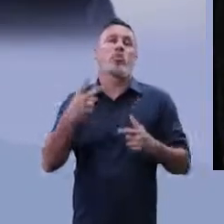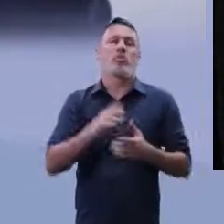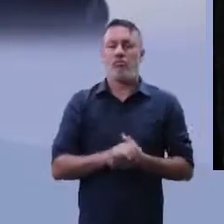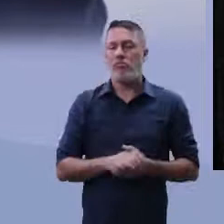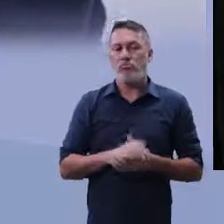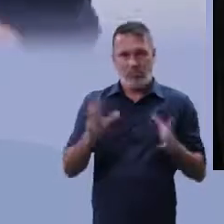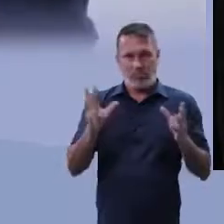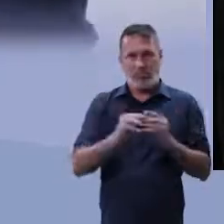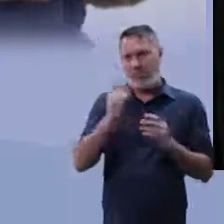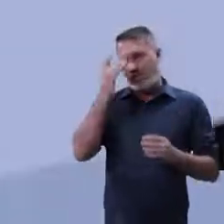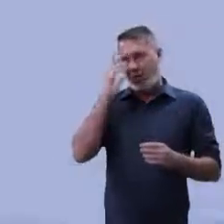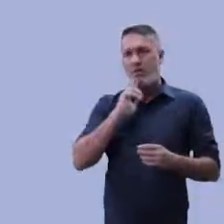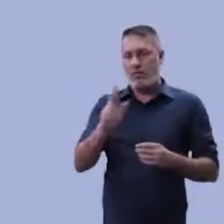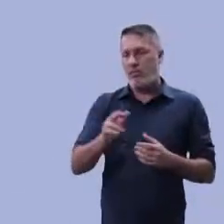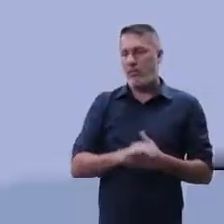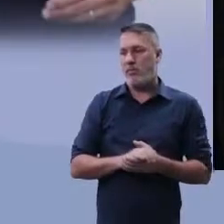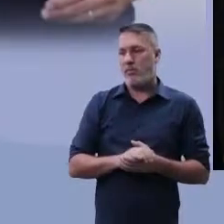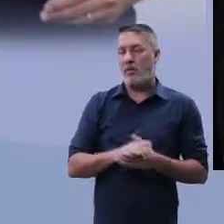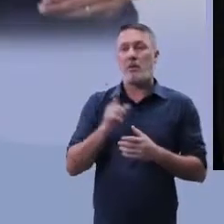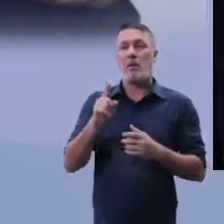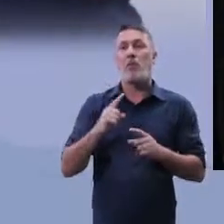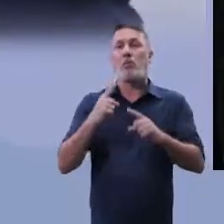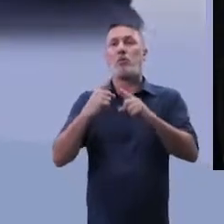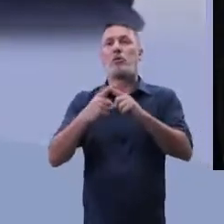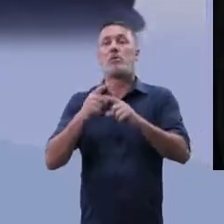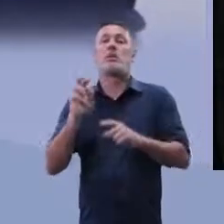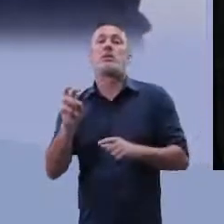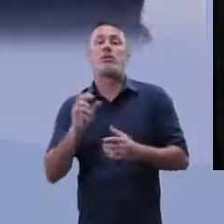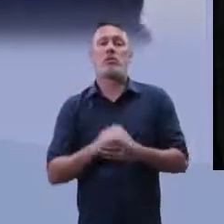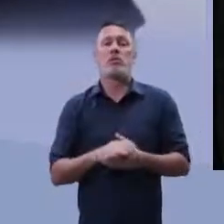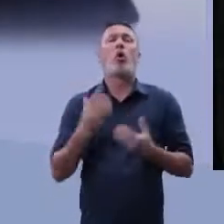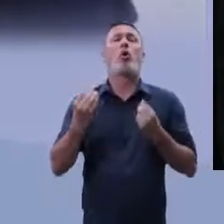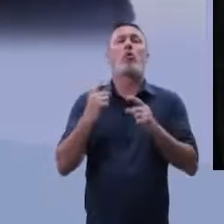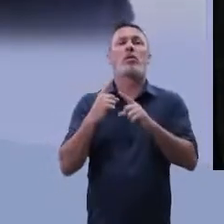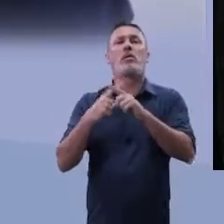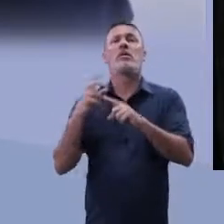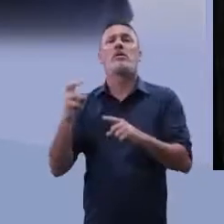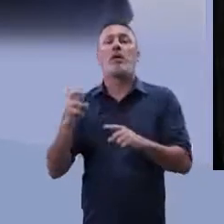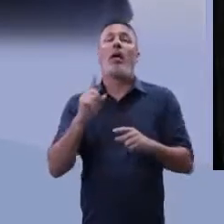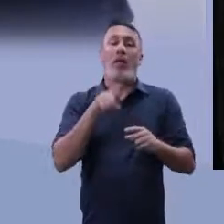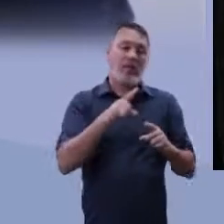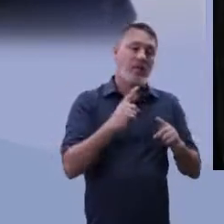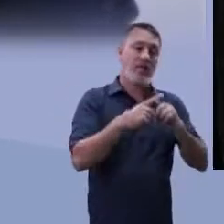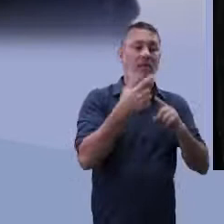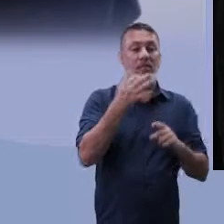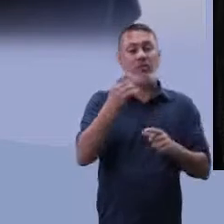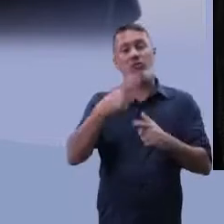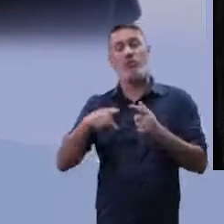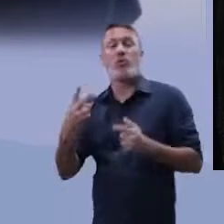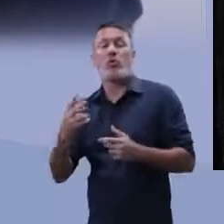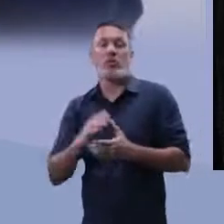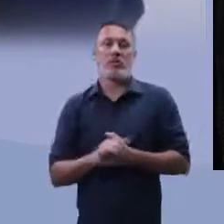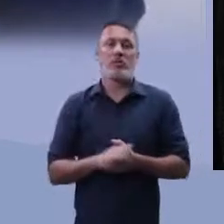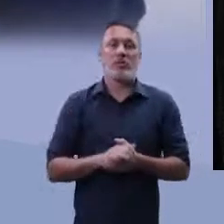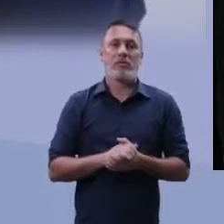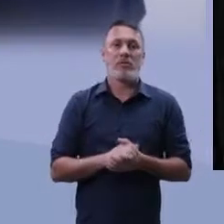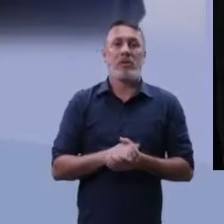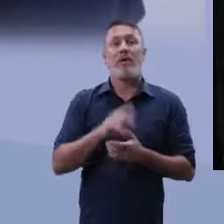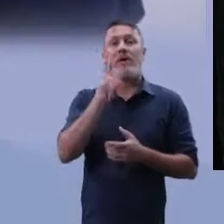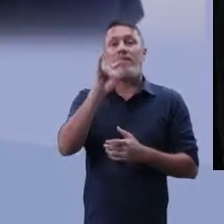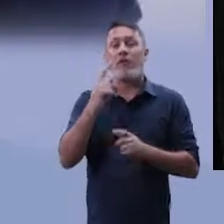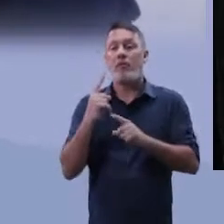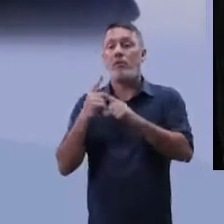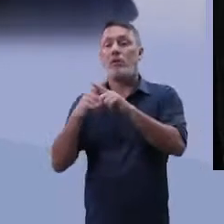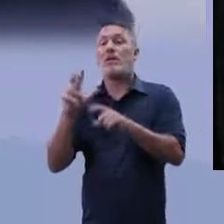mil e depois dividir por 2. Pegou a visão, meu hacker? Quando vai multiplicar por 5, é só multiplicar por 10 e dividir por